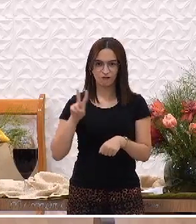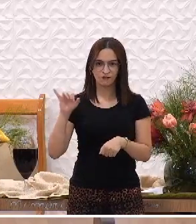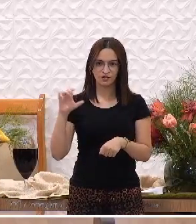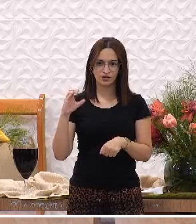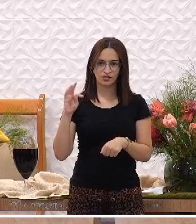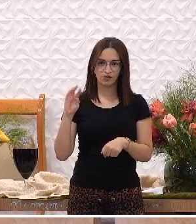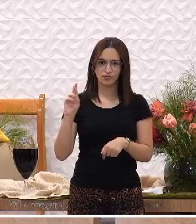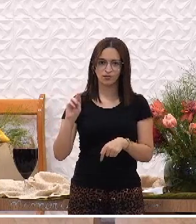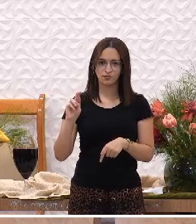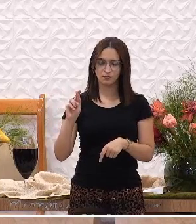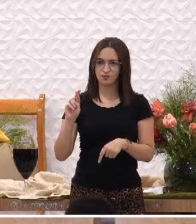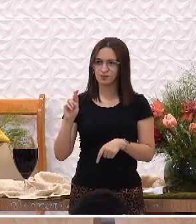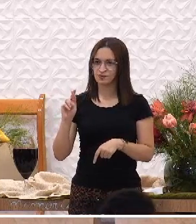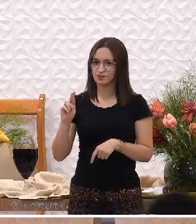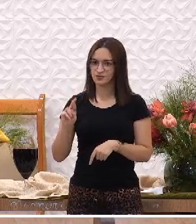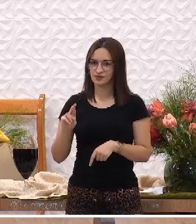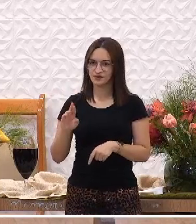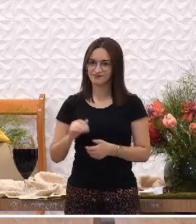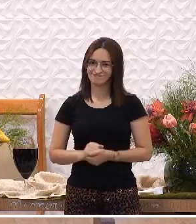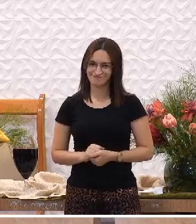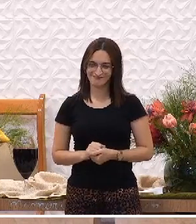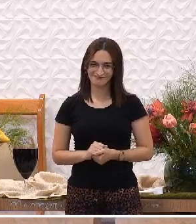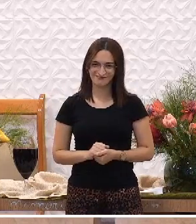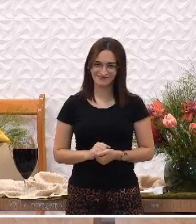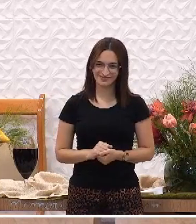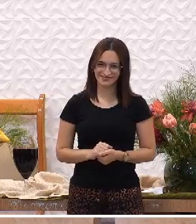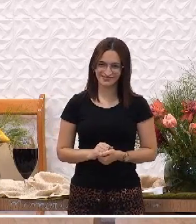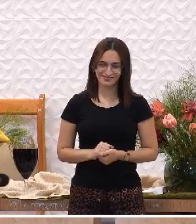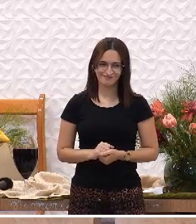ou o Belinho, né? Mas Belinho é só para os íntimos.